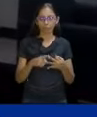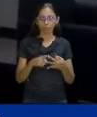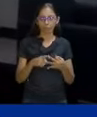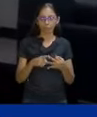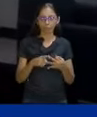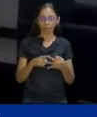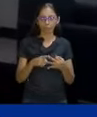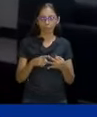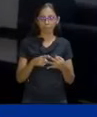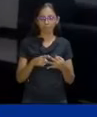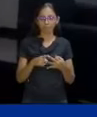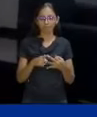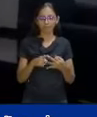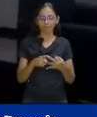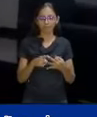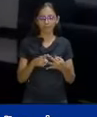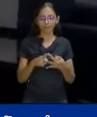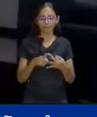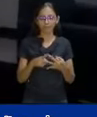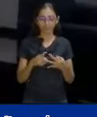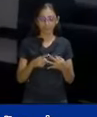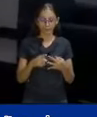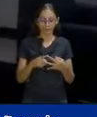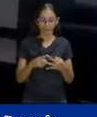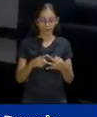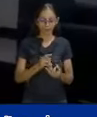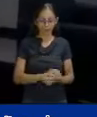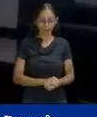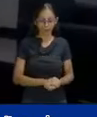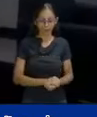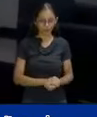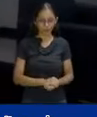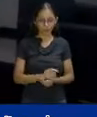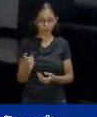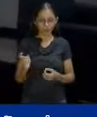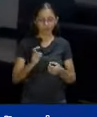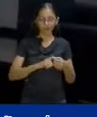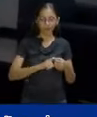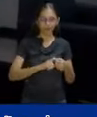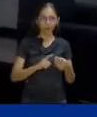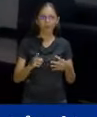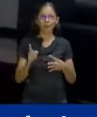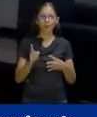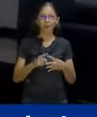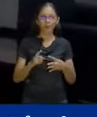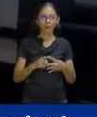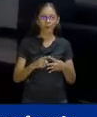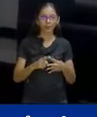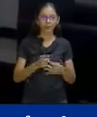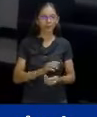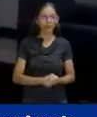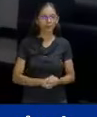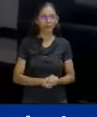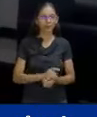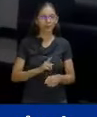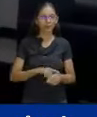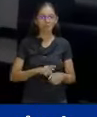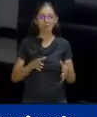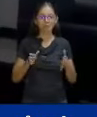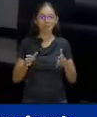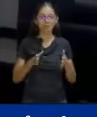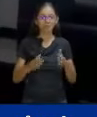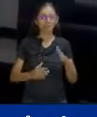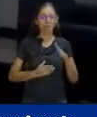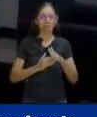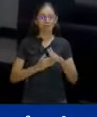fato segundo o recorrente, que interrompeu o lapso prescricional, e d, que em momento nenhum houve a paralisação do